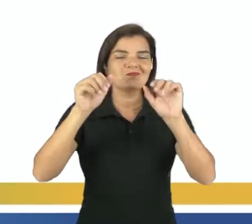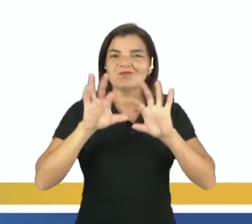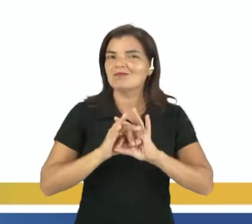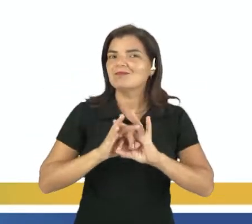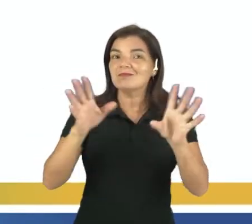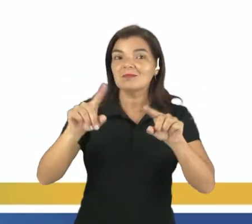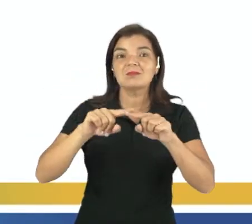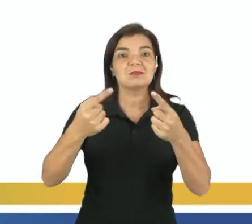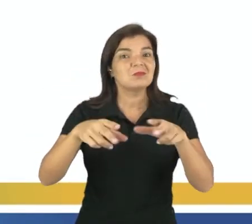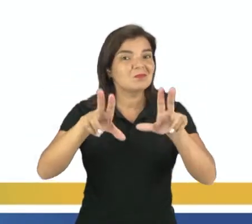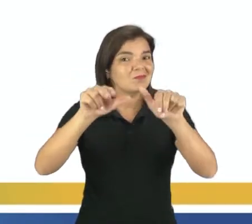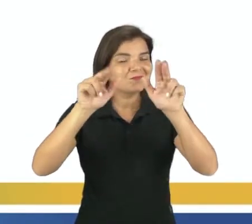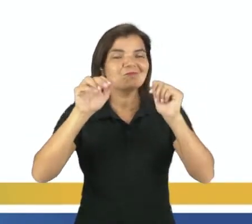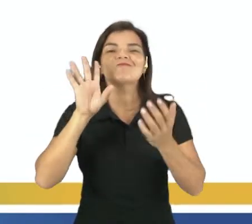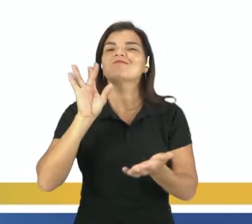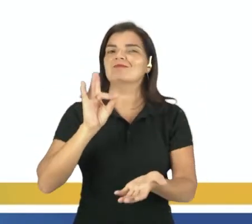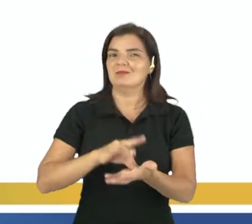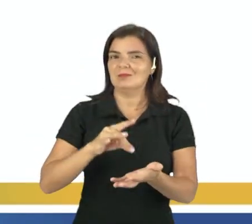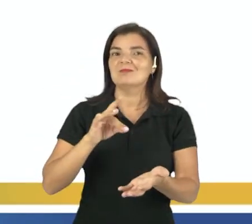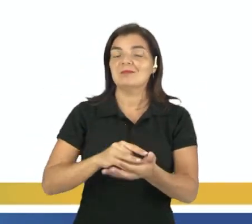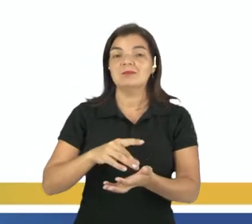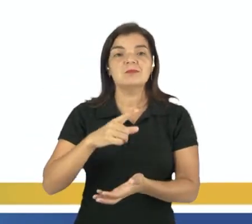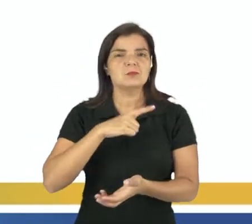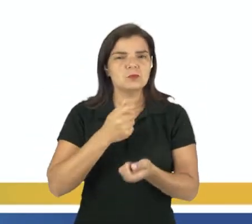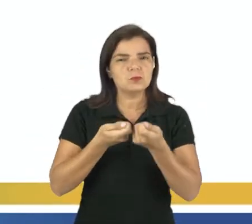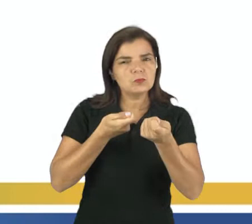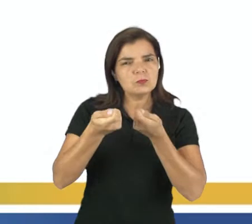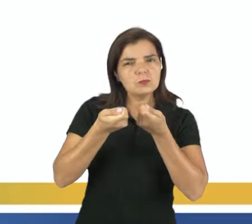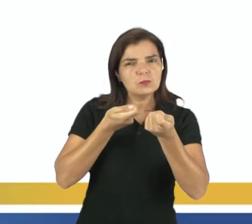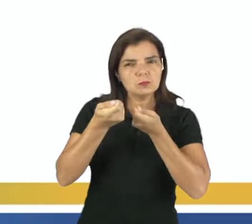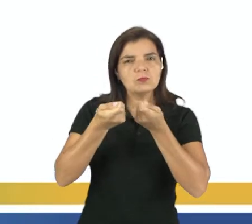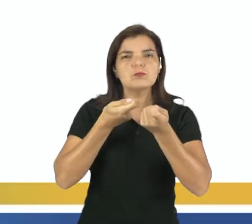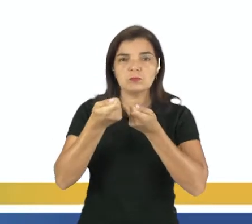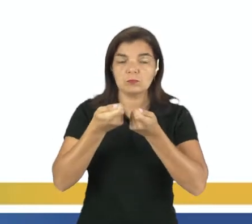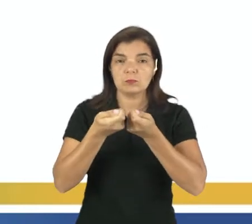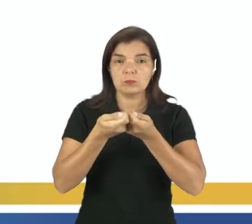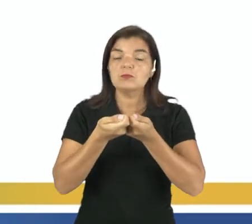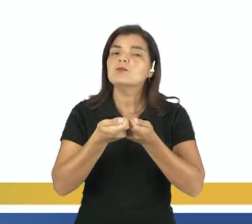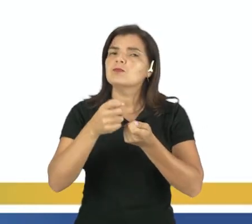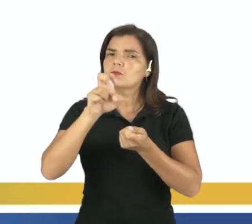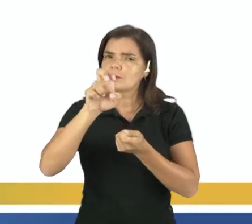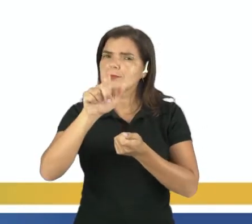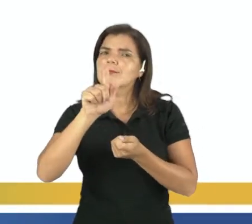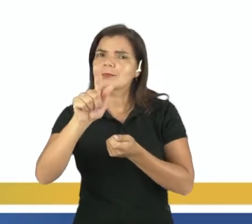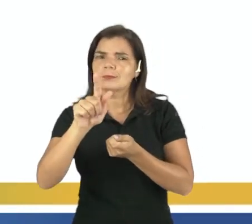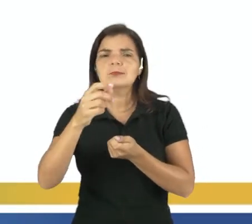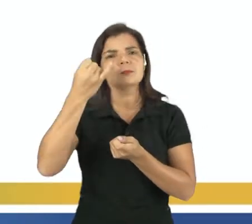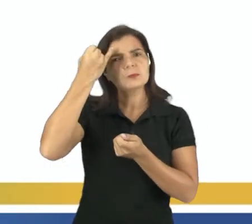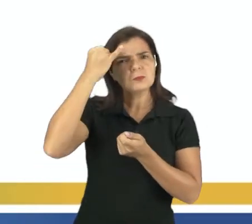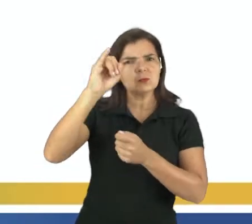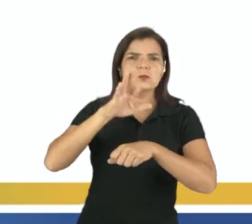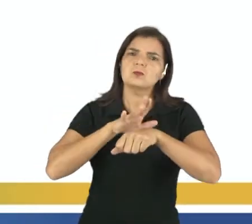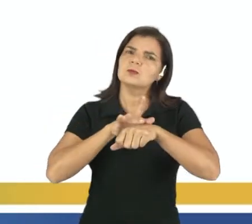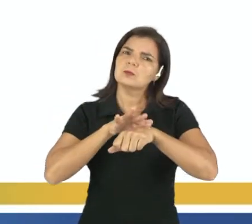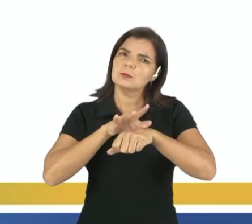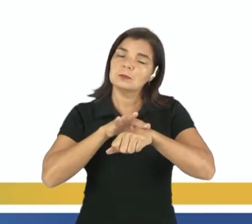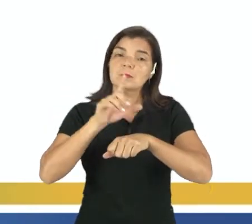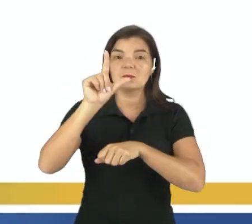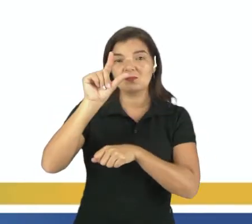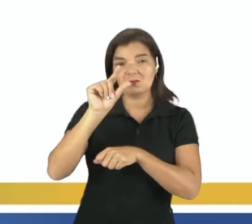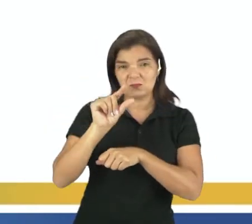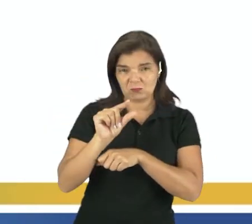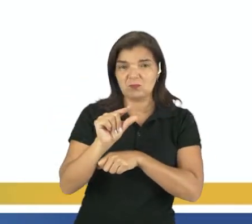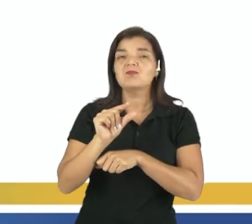livre, mas nunca mais mesmo. Eles te controlarão e com o 5G poderão te criar doenças, diminuir